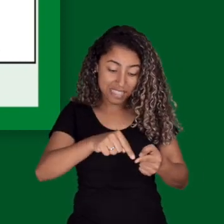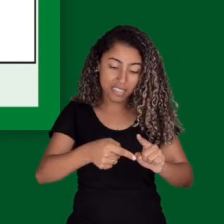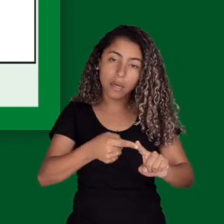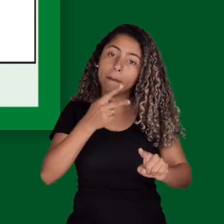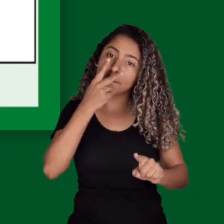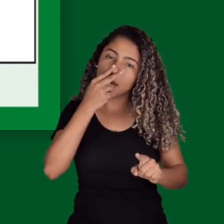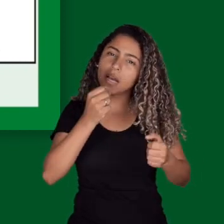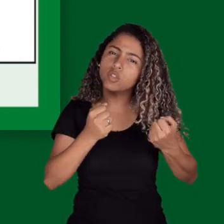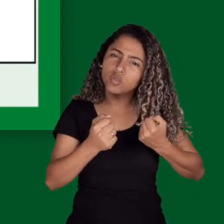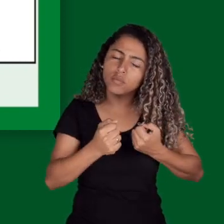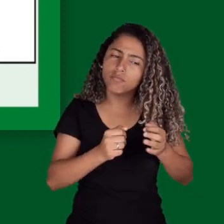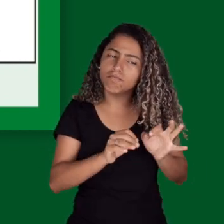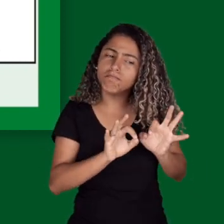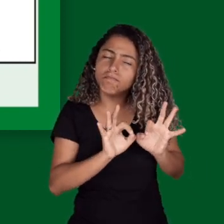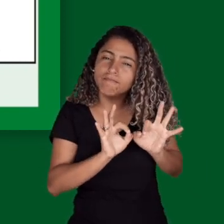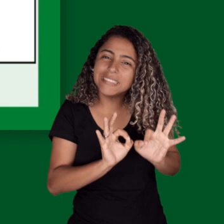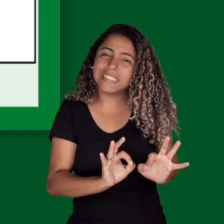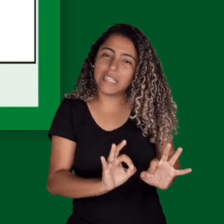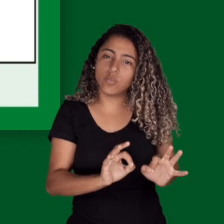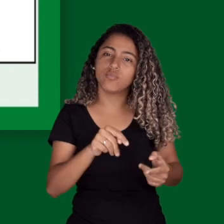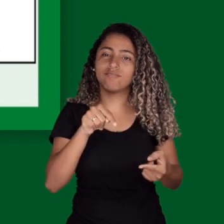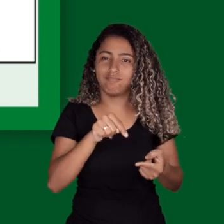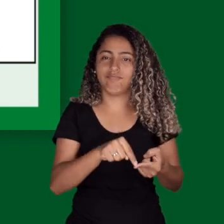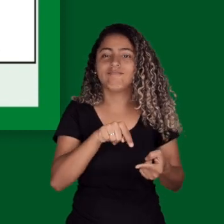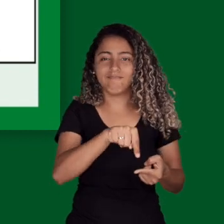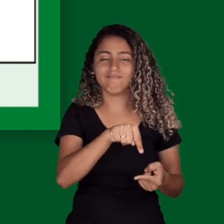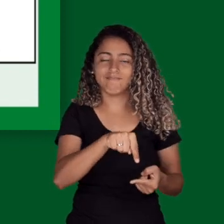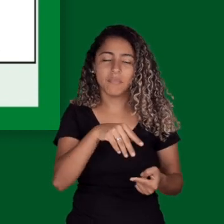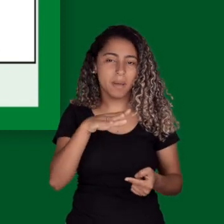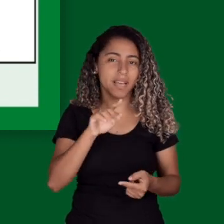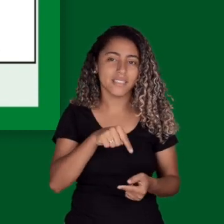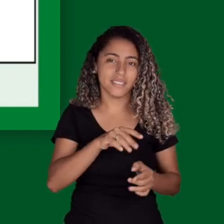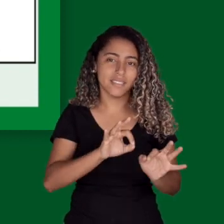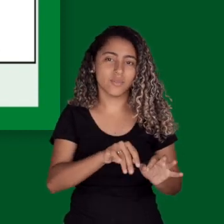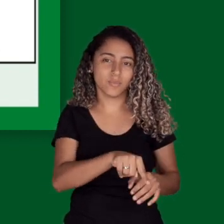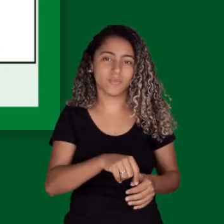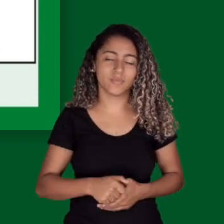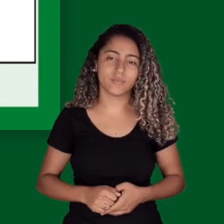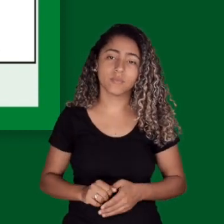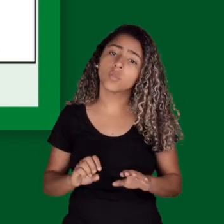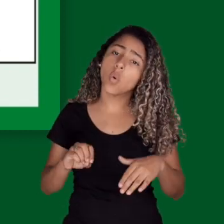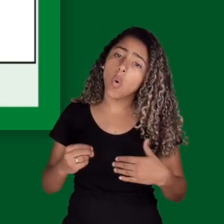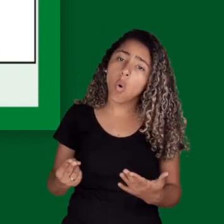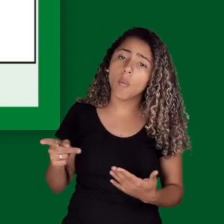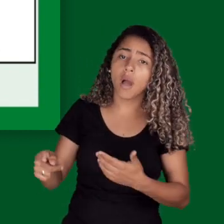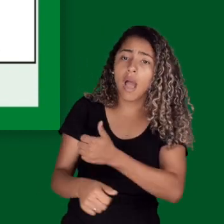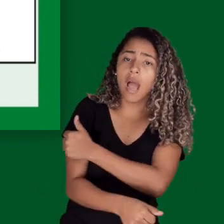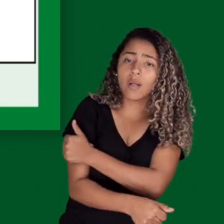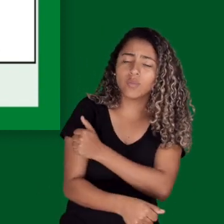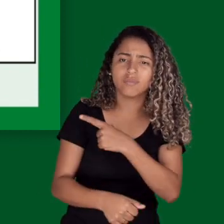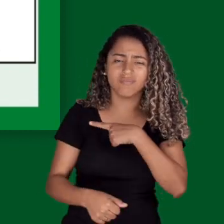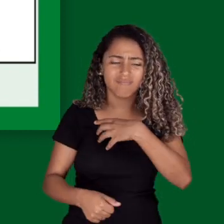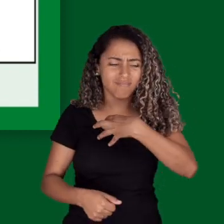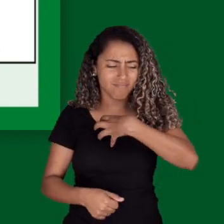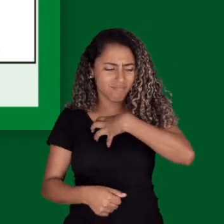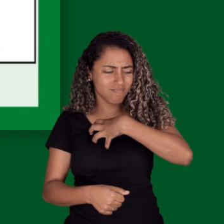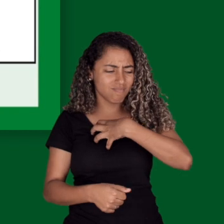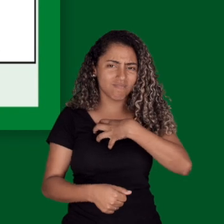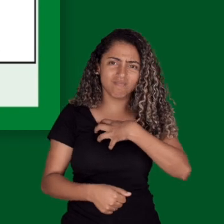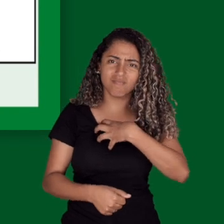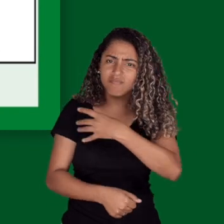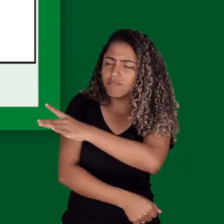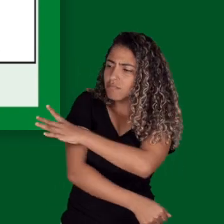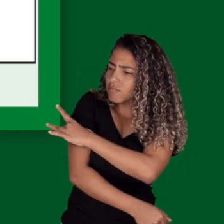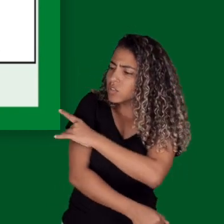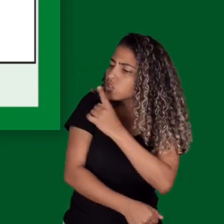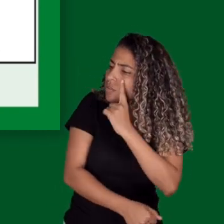dedo sempre como a mais precisa, tá? Sempre como a mais fidedigna. E sempre que esse aluno estiver tendo algum sintoma que não